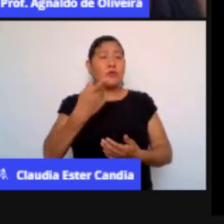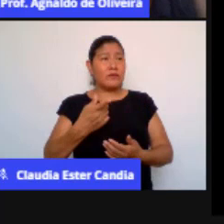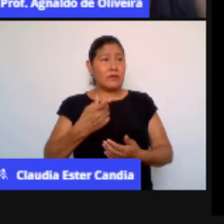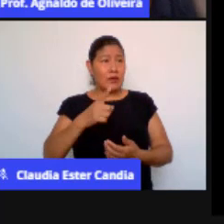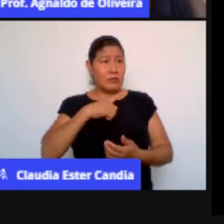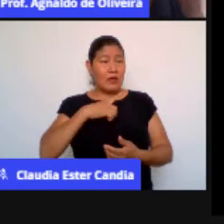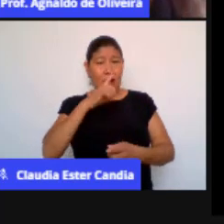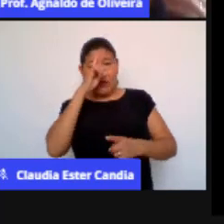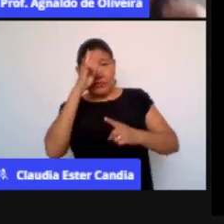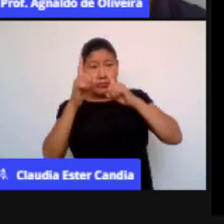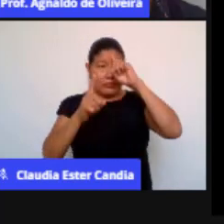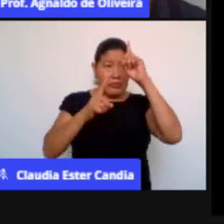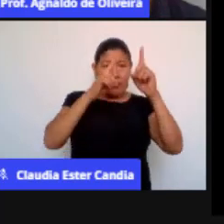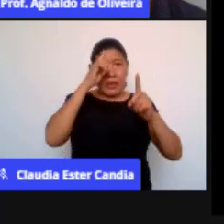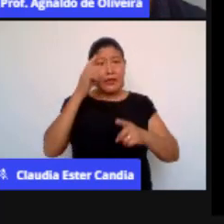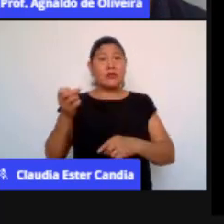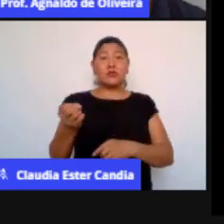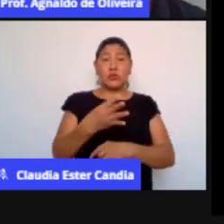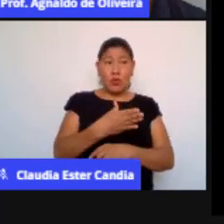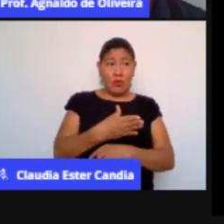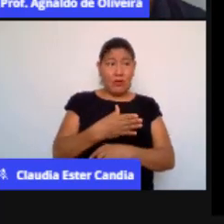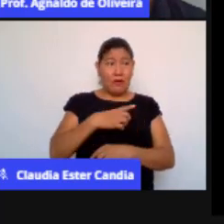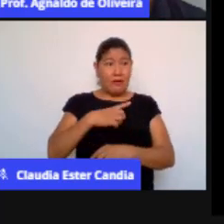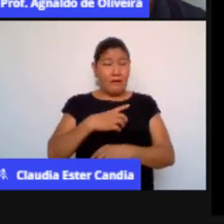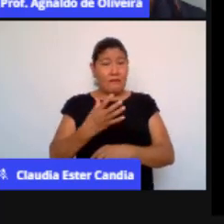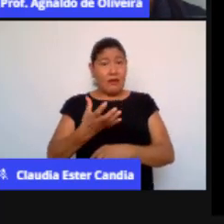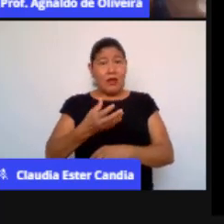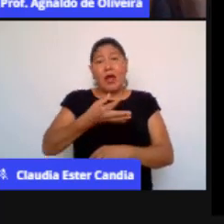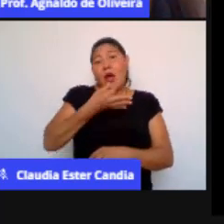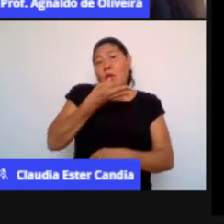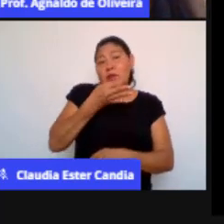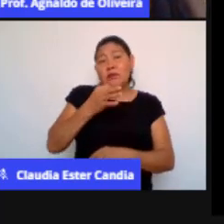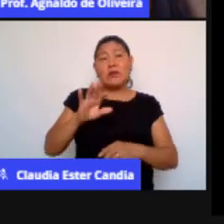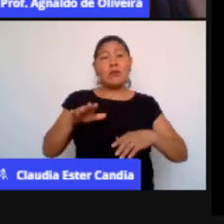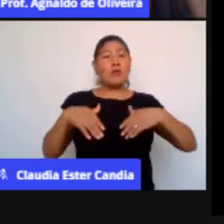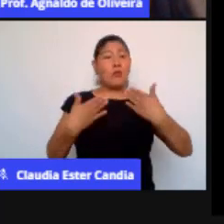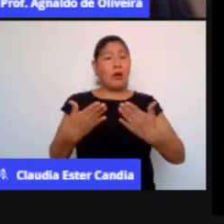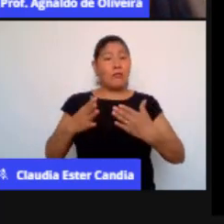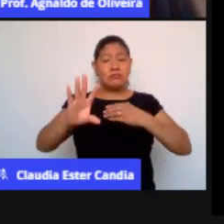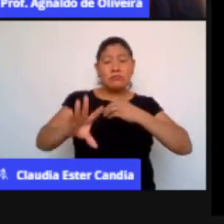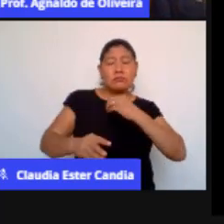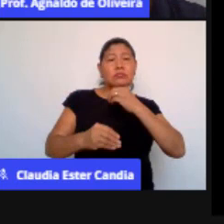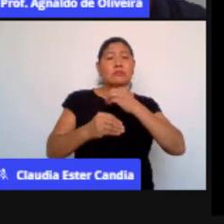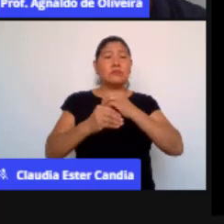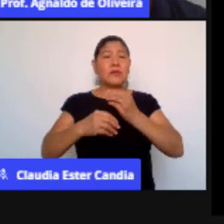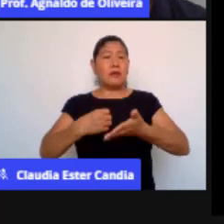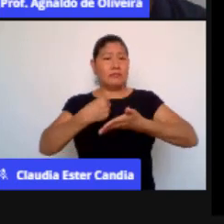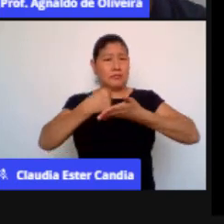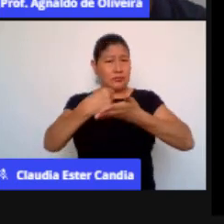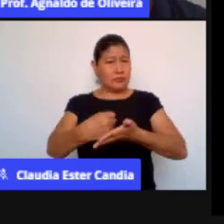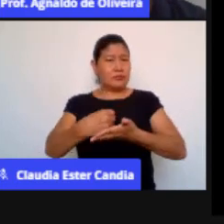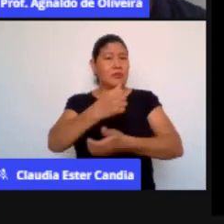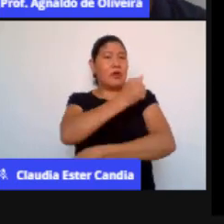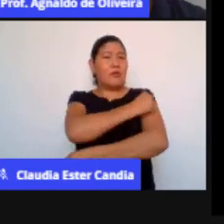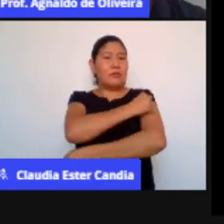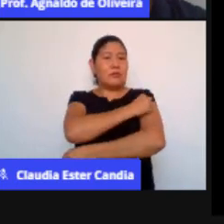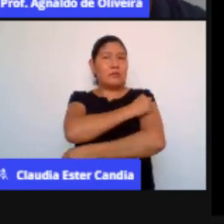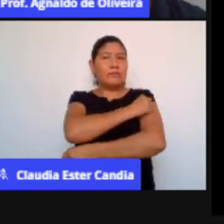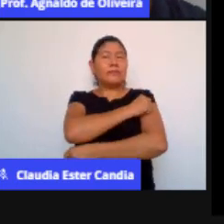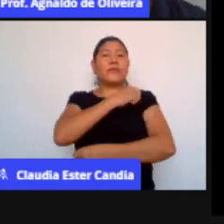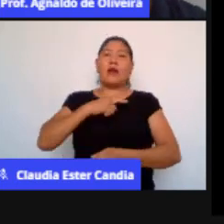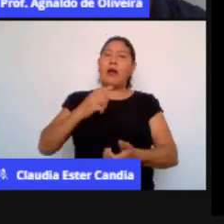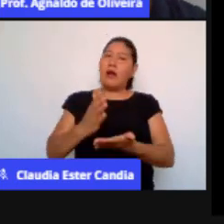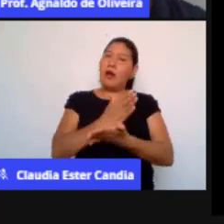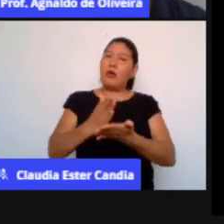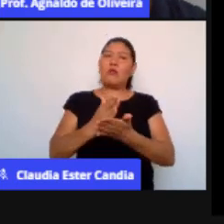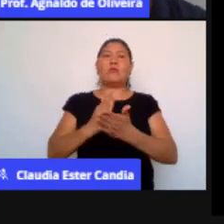longo do bimestre, dos anos letivos, né. Quais são os canais de comunicação que a escola adota? Então, tem escolas que vão adotar o WhatsApp, tem escolas que vão adotar